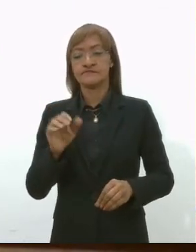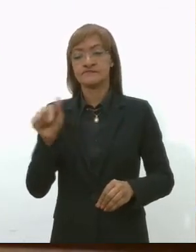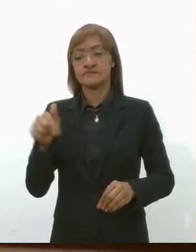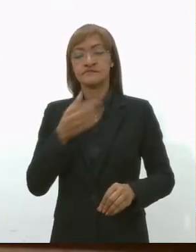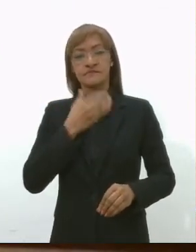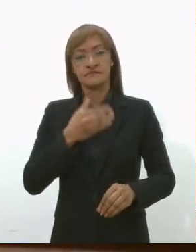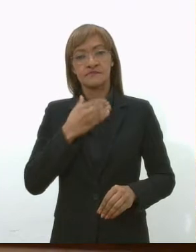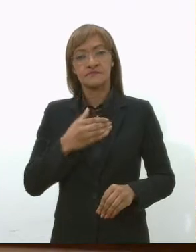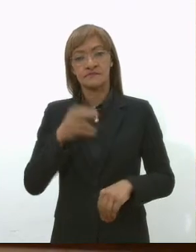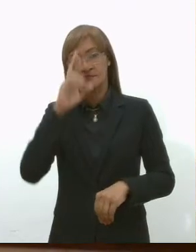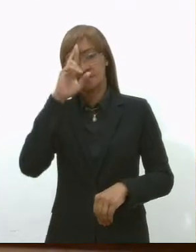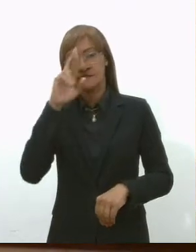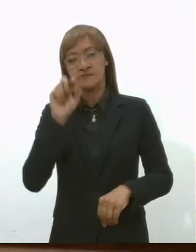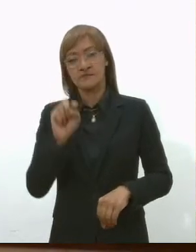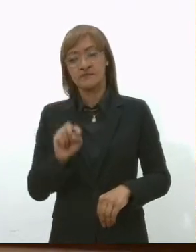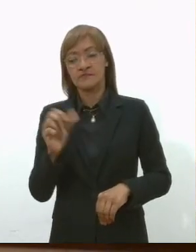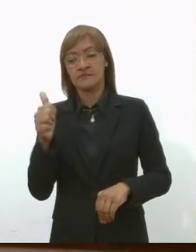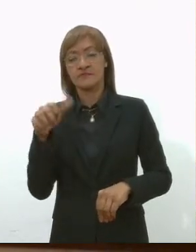horas e 18 minutos.